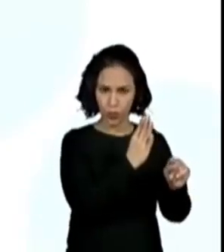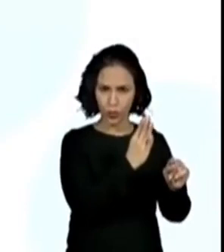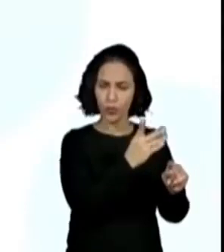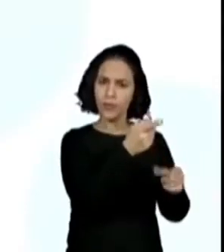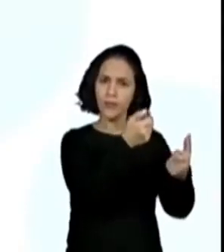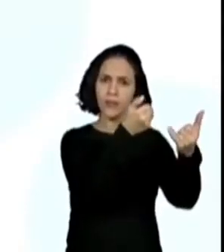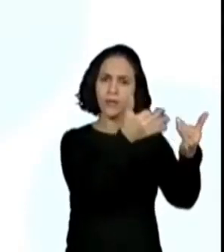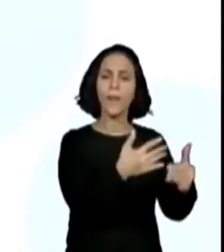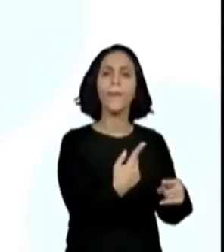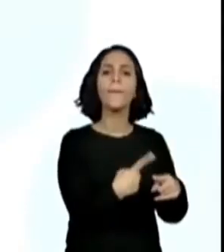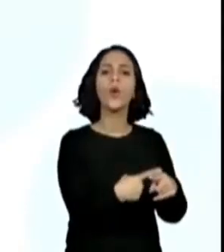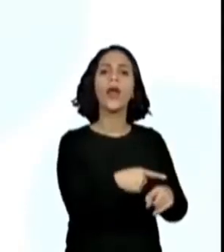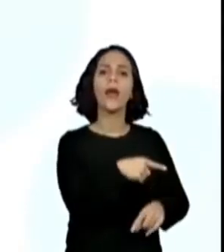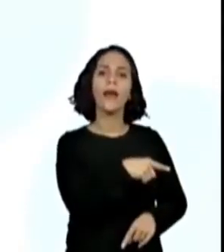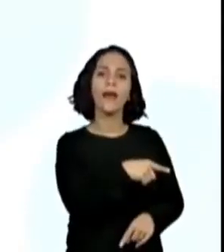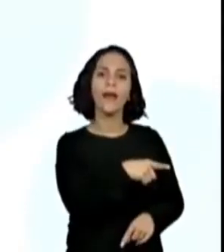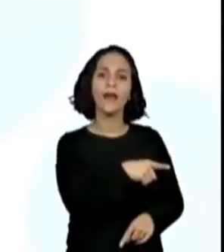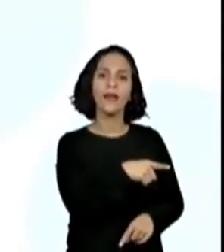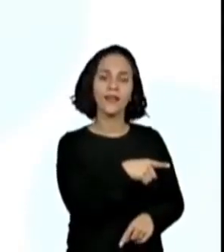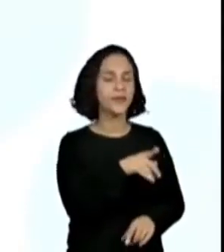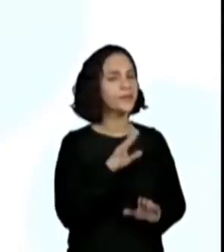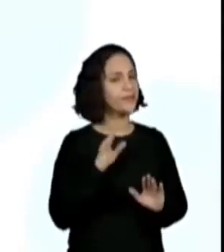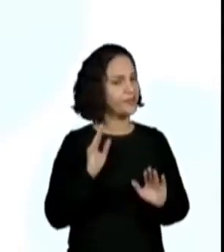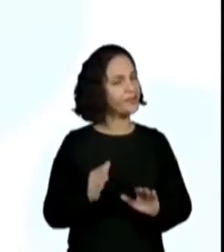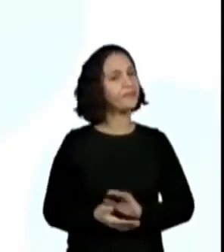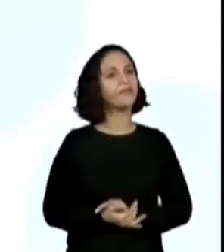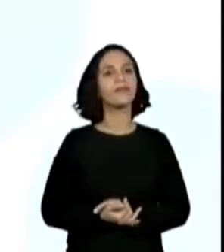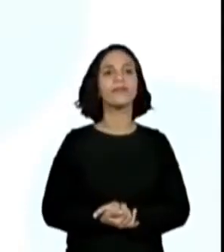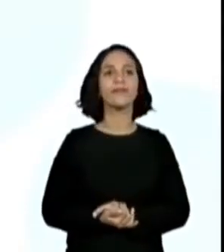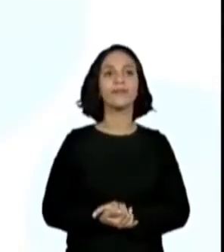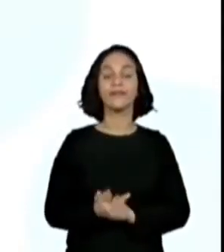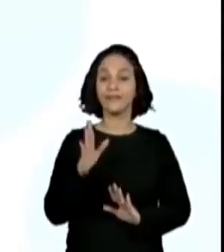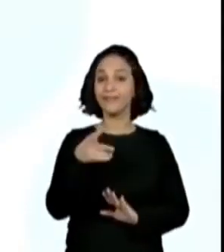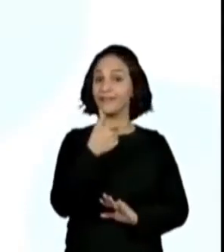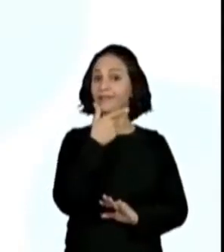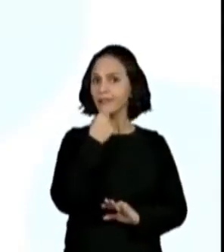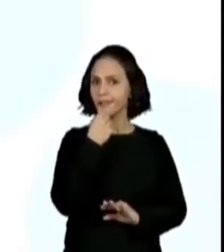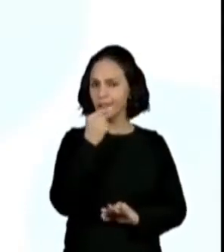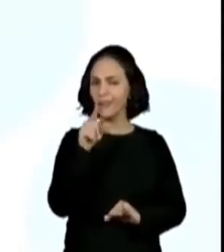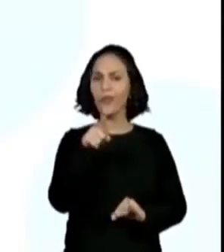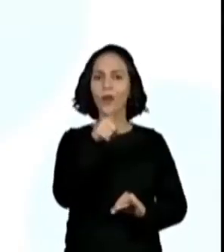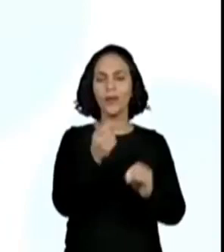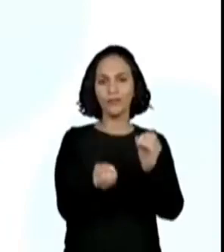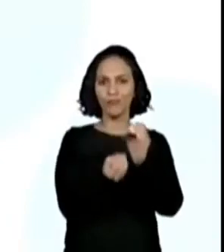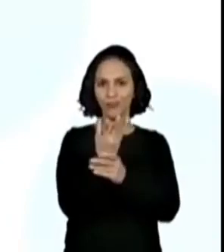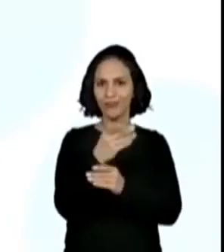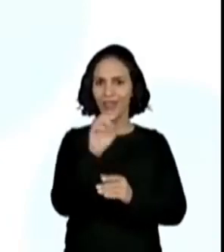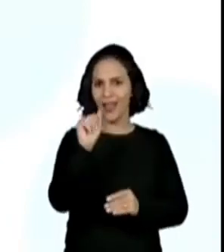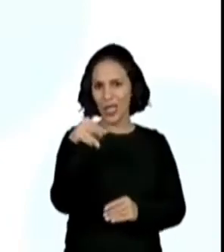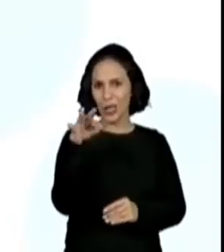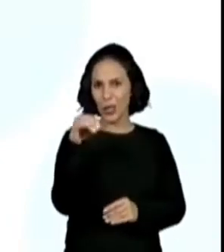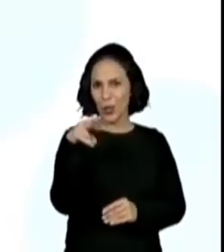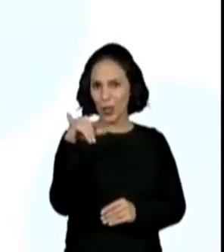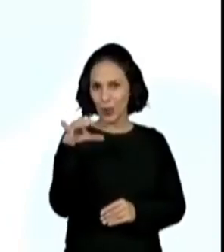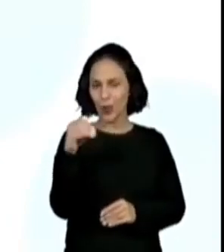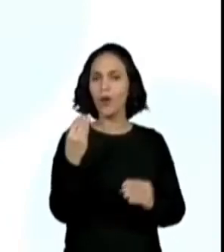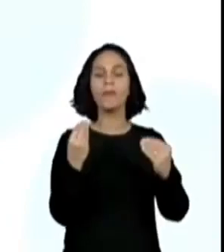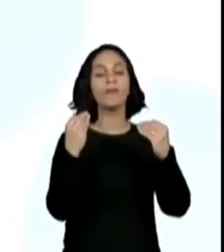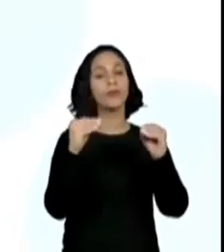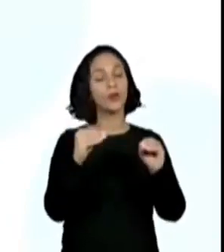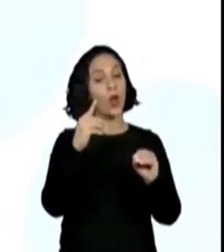justificassem o porquê então vamos lá Senhor Antônio colocou algumas sentenças matemáticas certo para elas